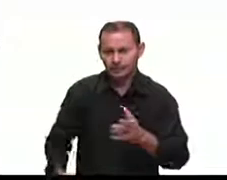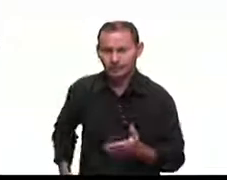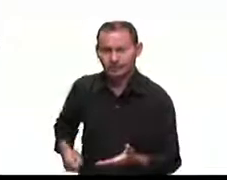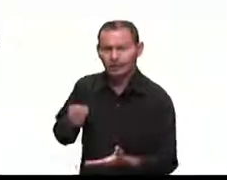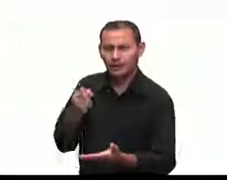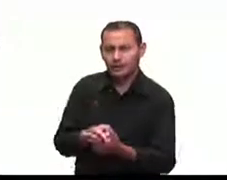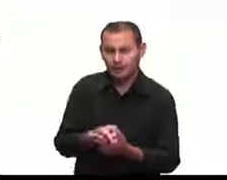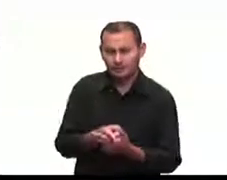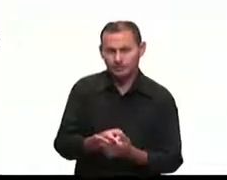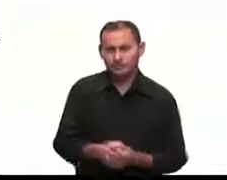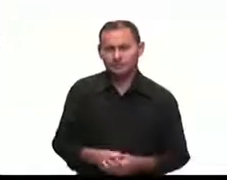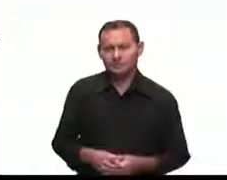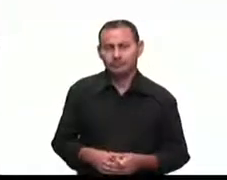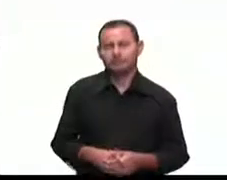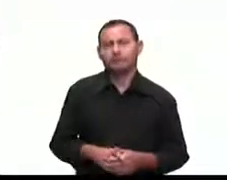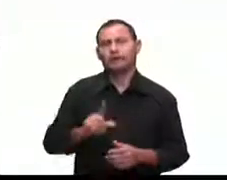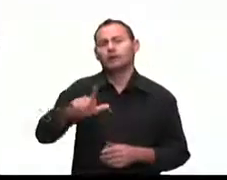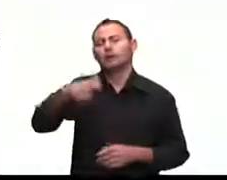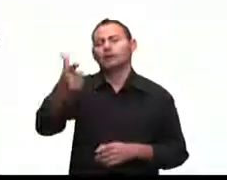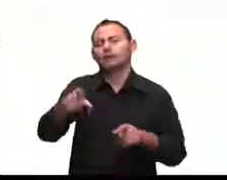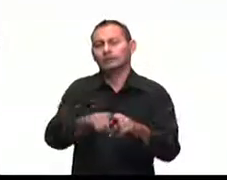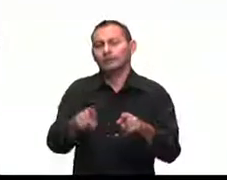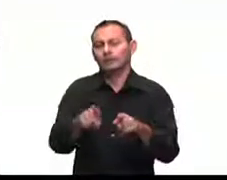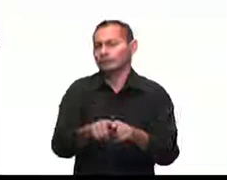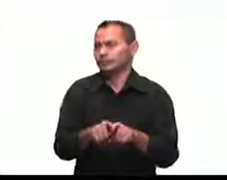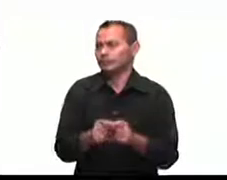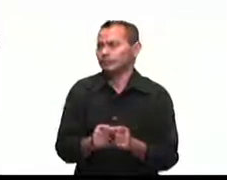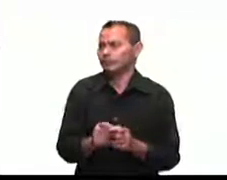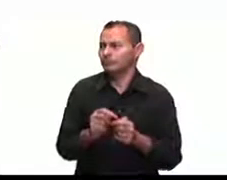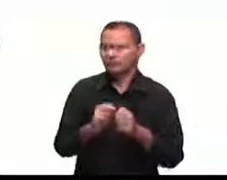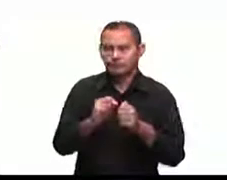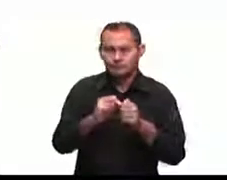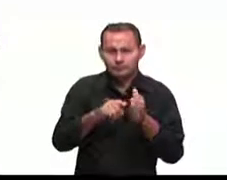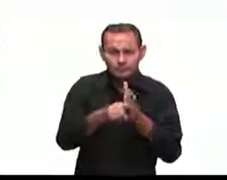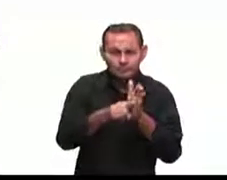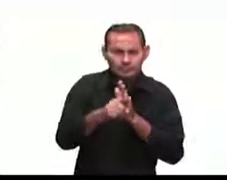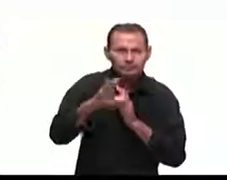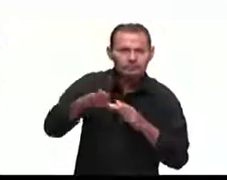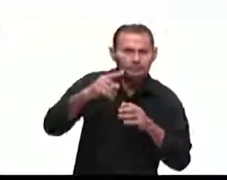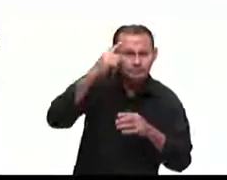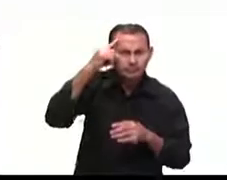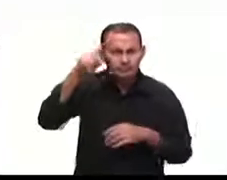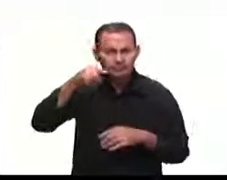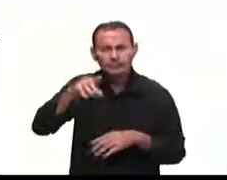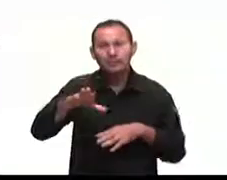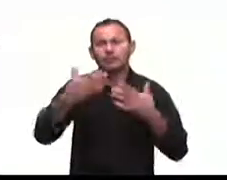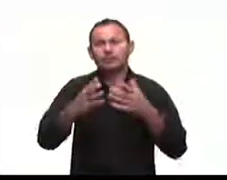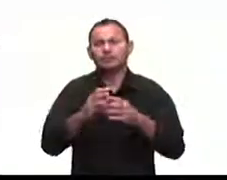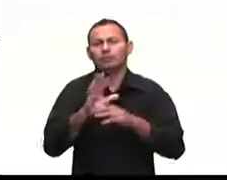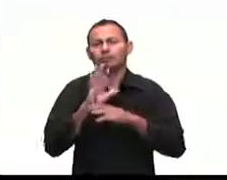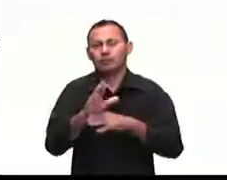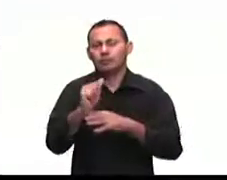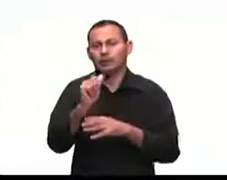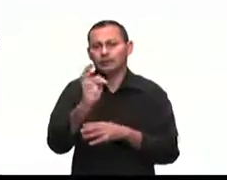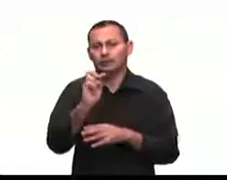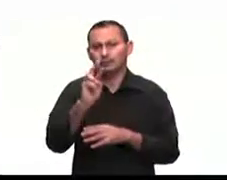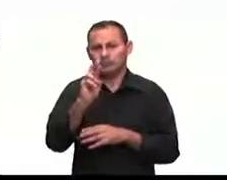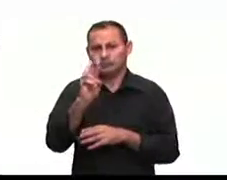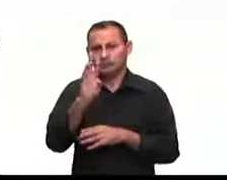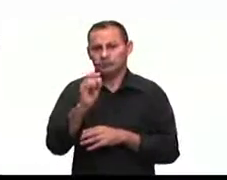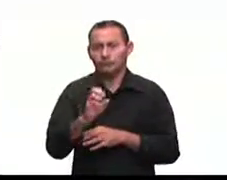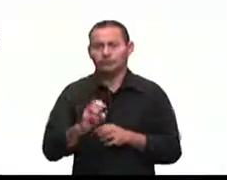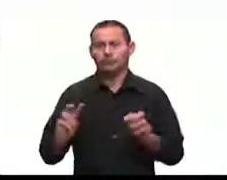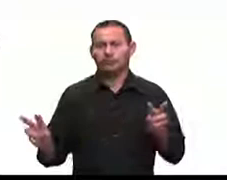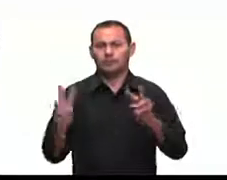pagar. Outro aqui, levantar quais são os atributos valorizados